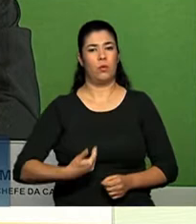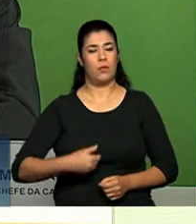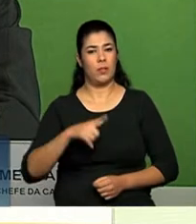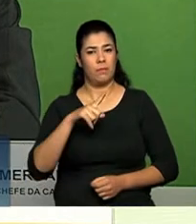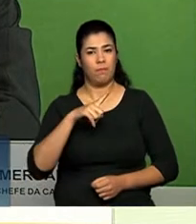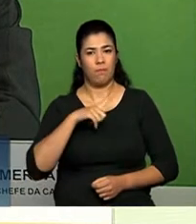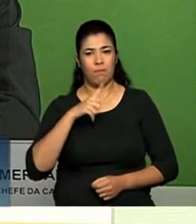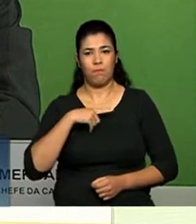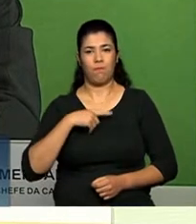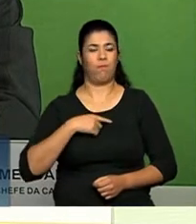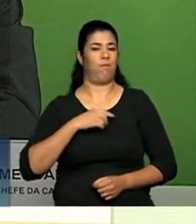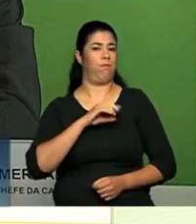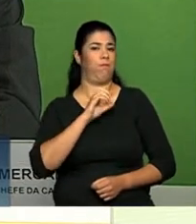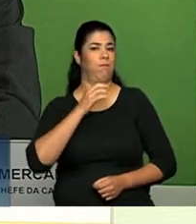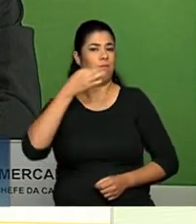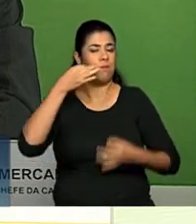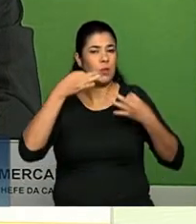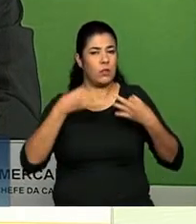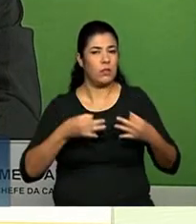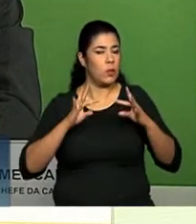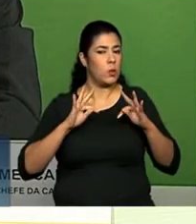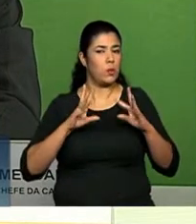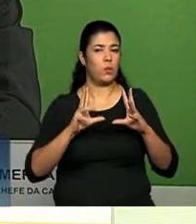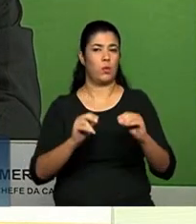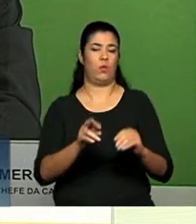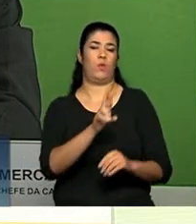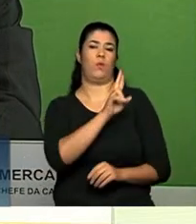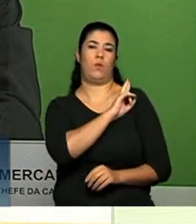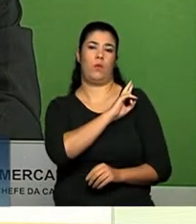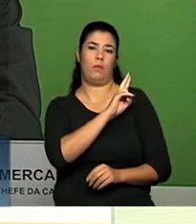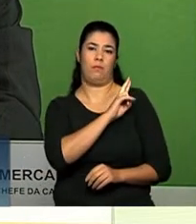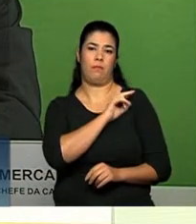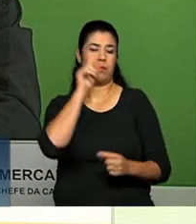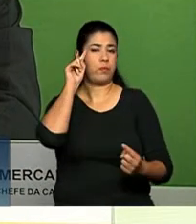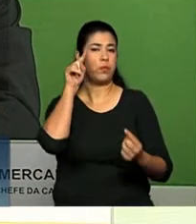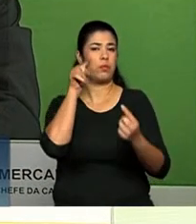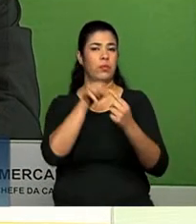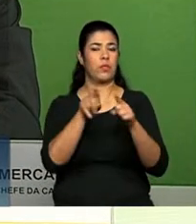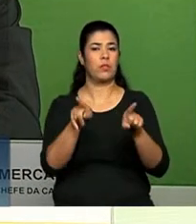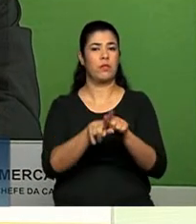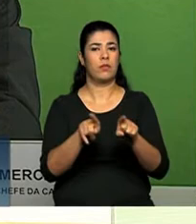absoluta prioridade e total compromisso com o ajuste fiscal.